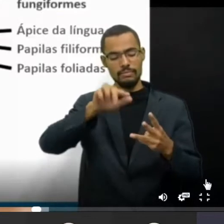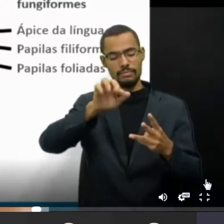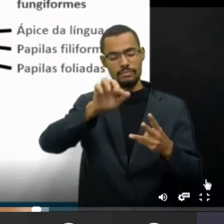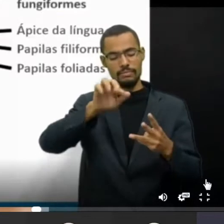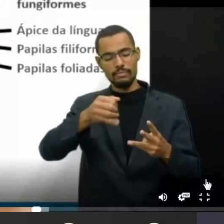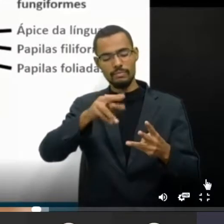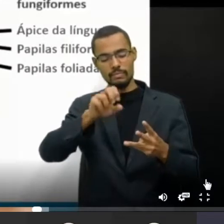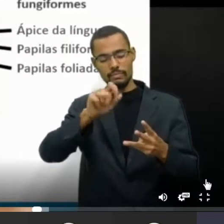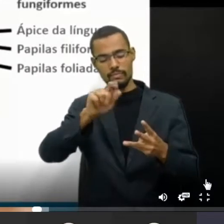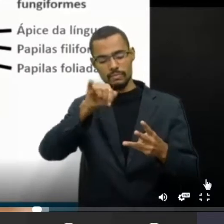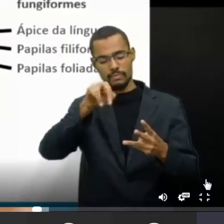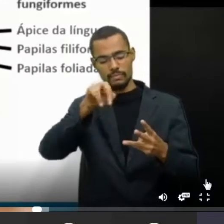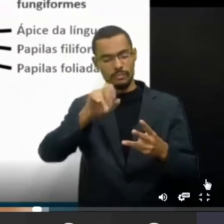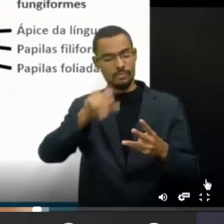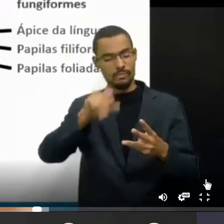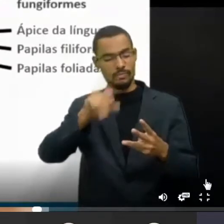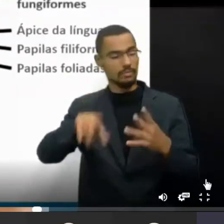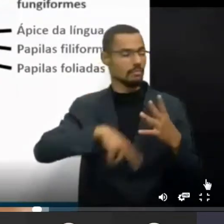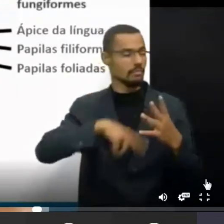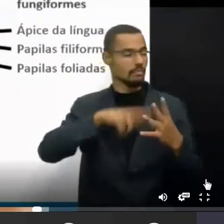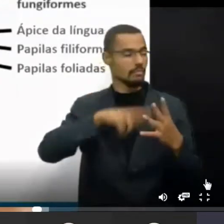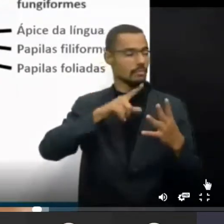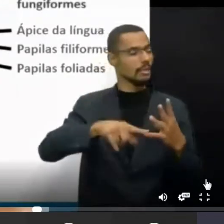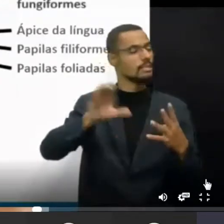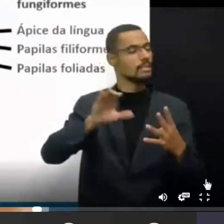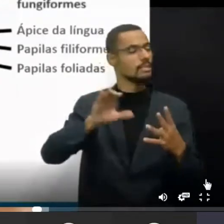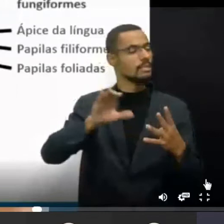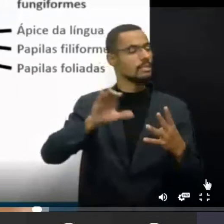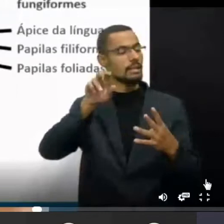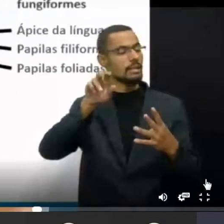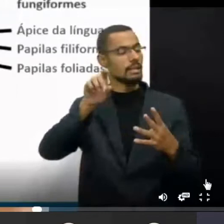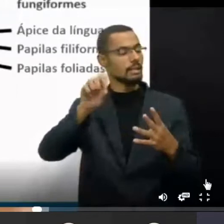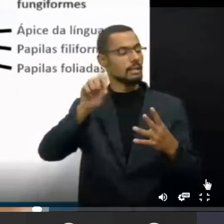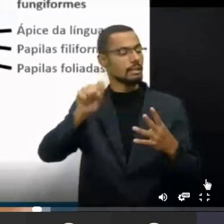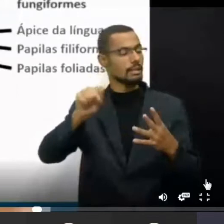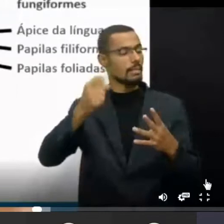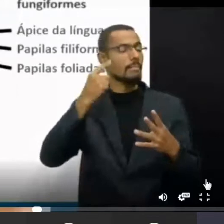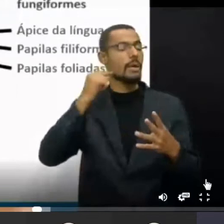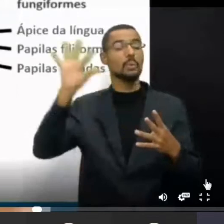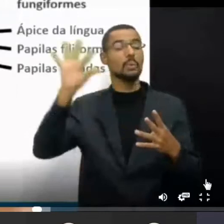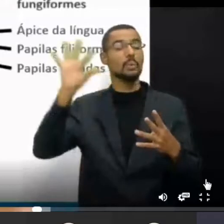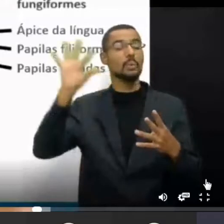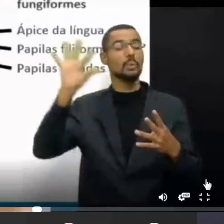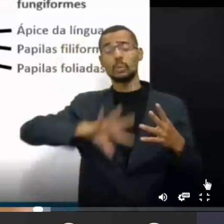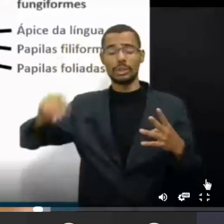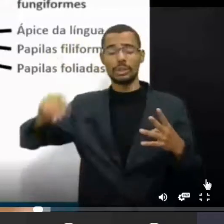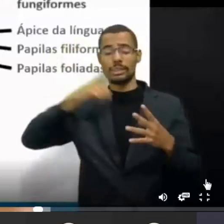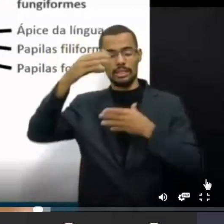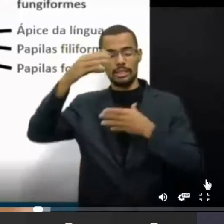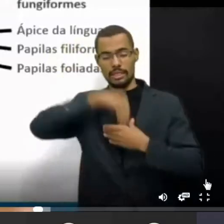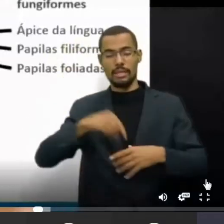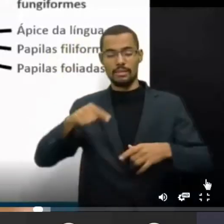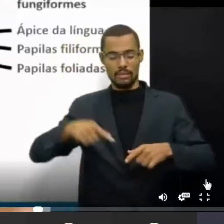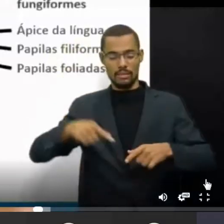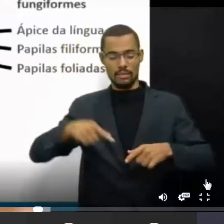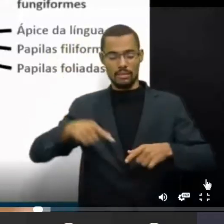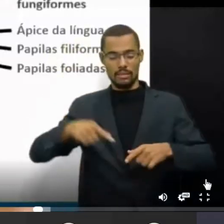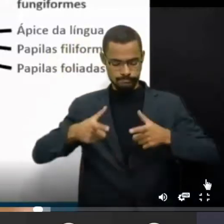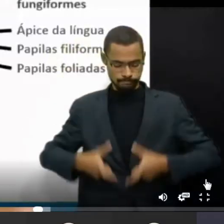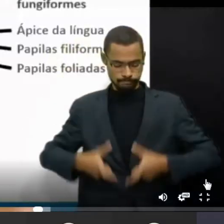fungiformes, as circunvaladas, todas participando do corpo da língua. Então,